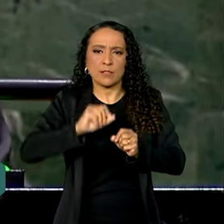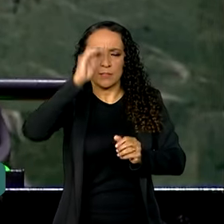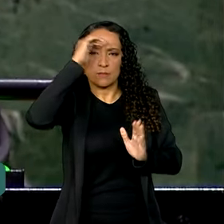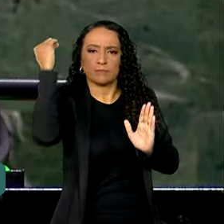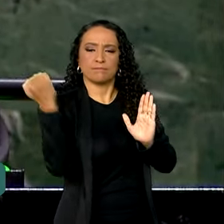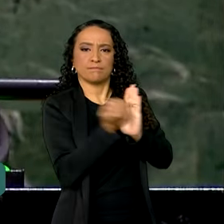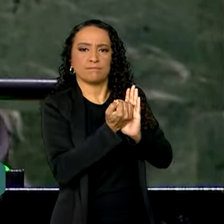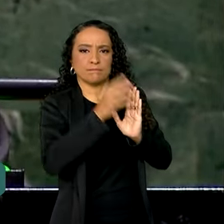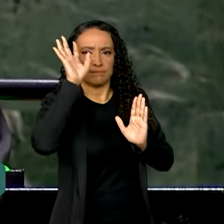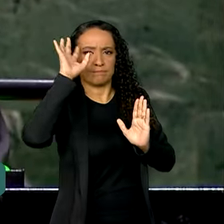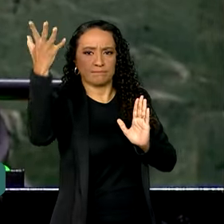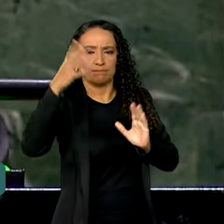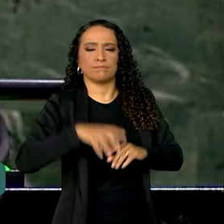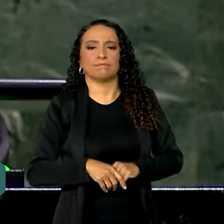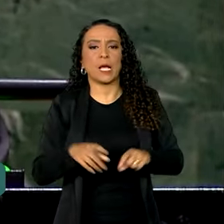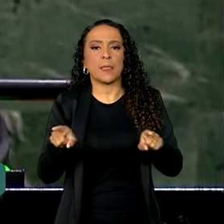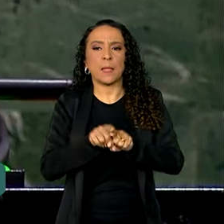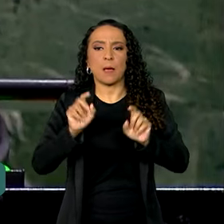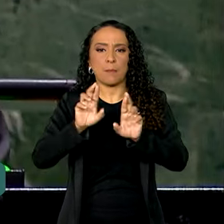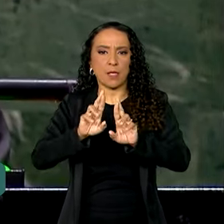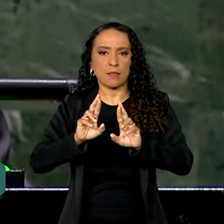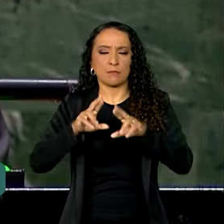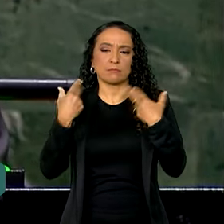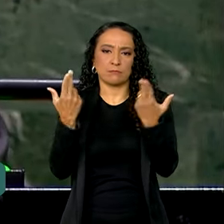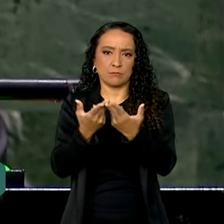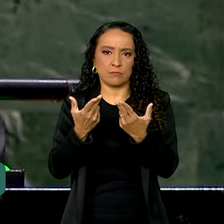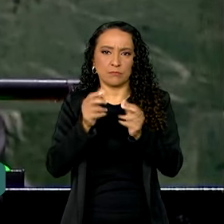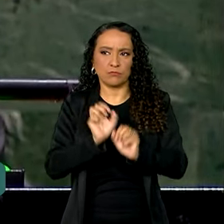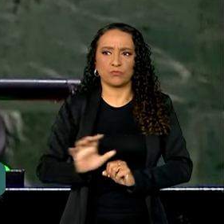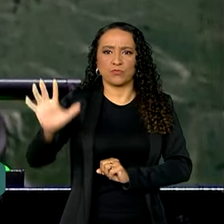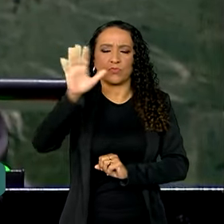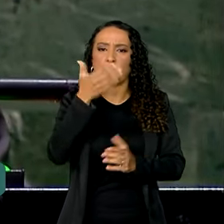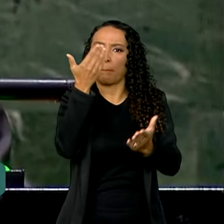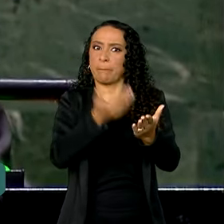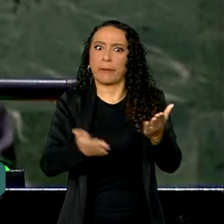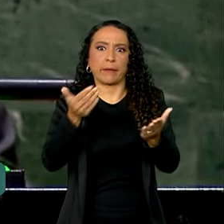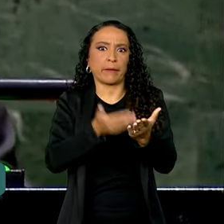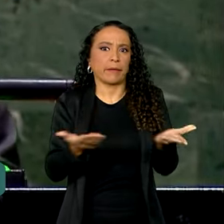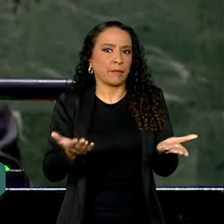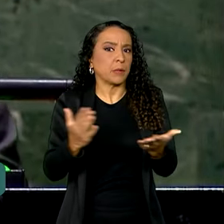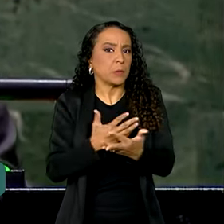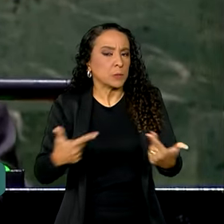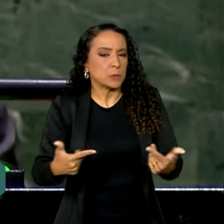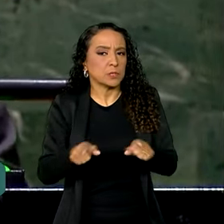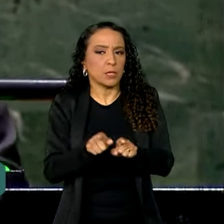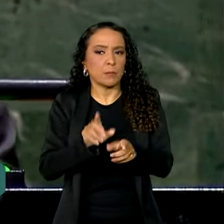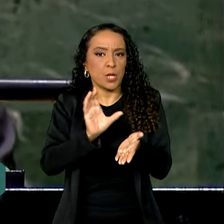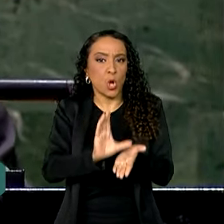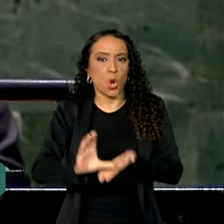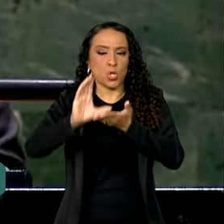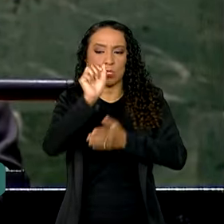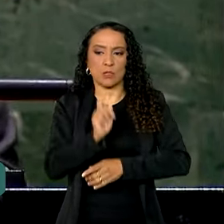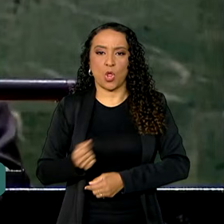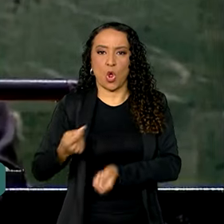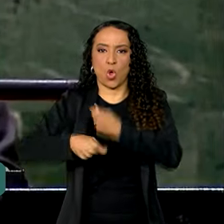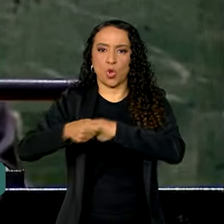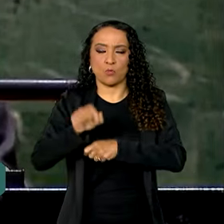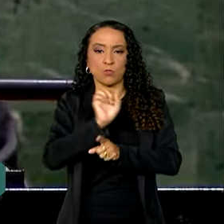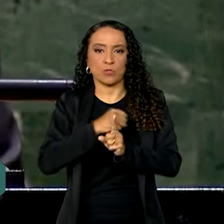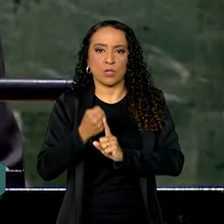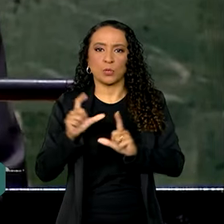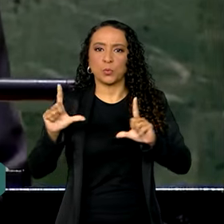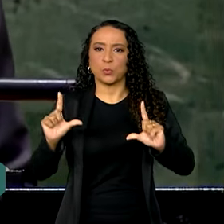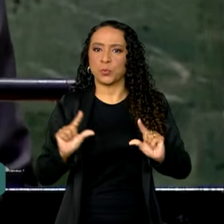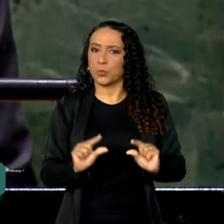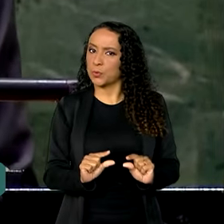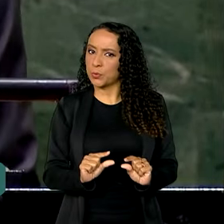suas decisões. A Assembleia Geral perdeu sua vitalidade e o Conselho Econômico e Social foi